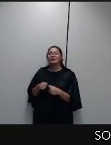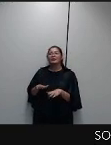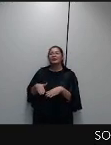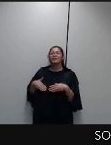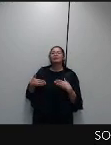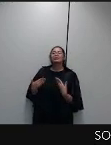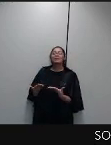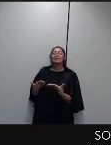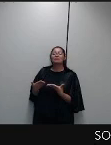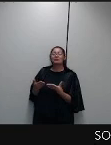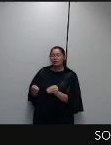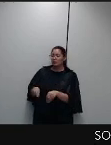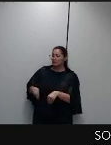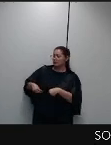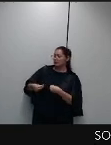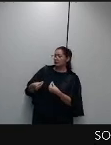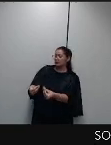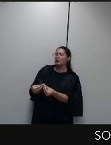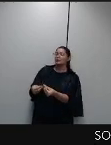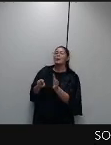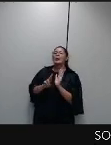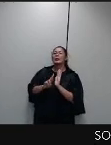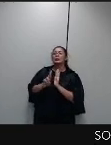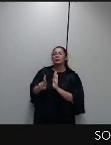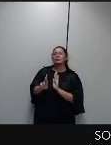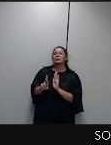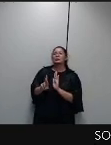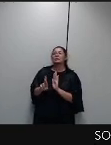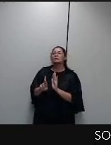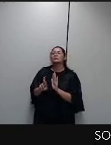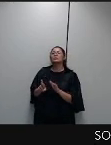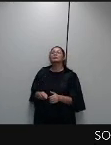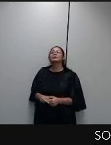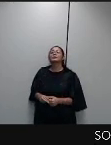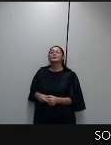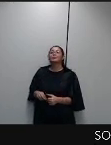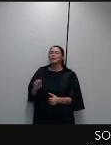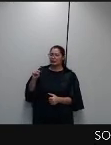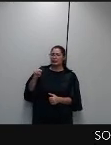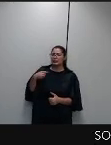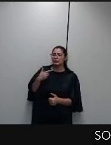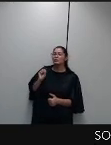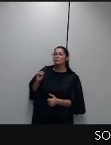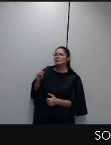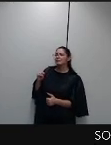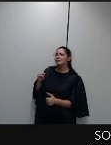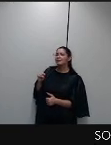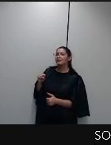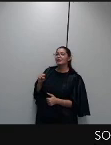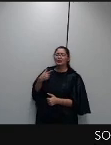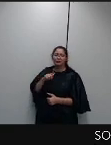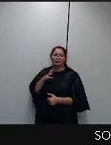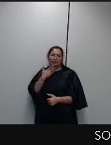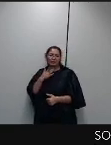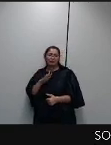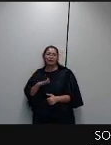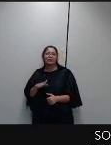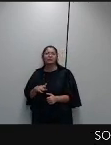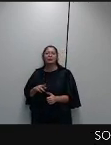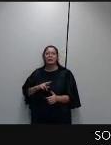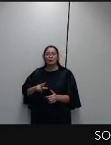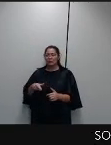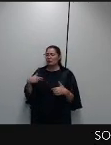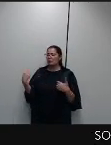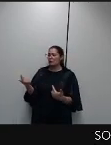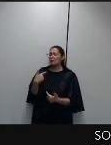dando provimento ao recurso né Isso é a gente bebe e tá pegando o órgão público